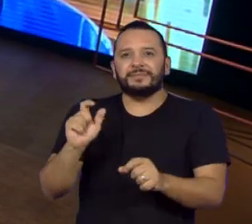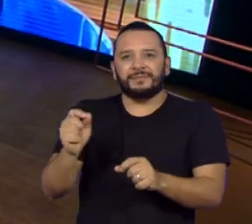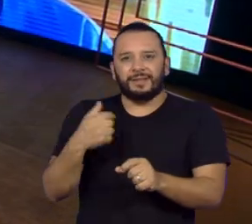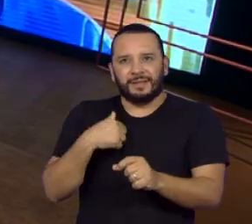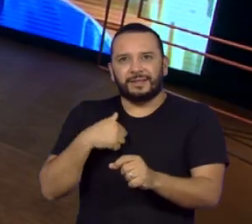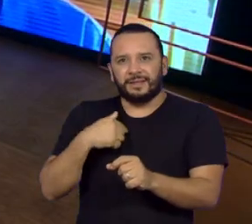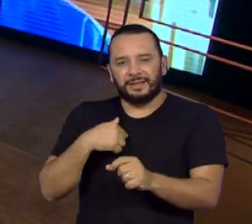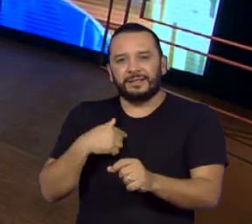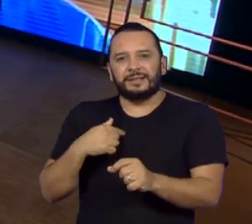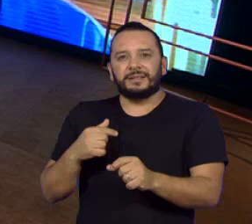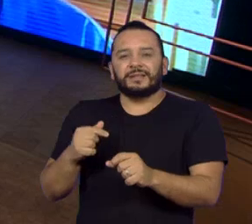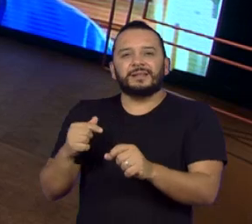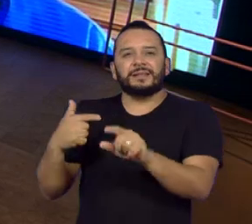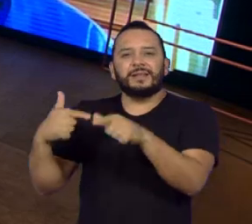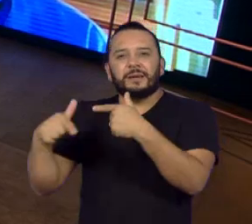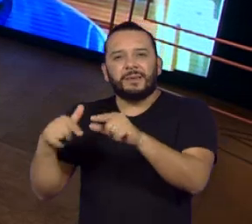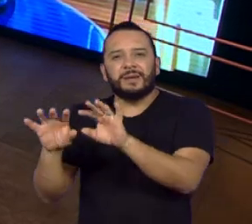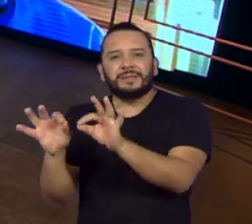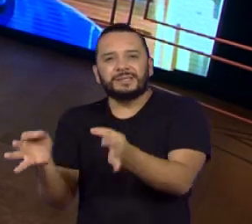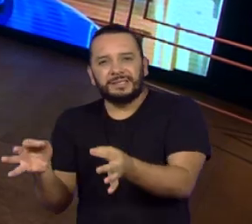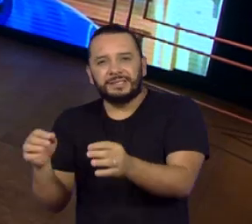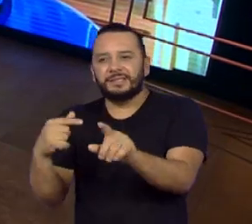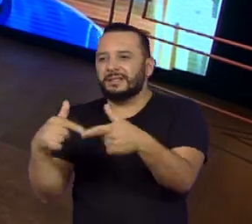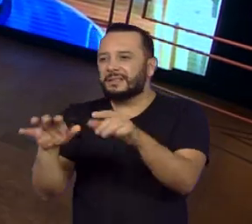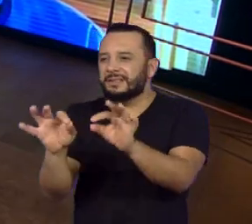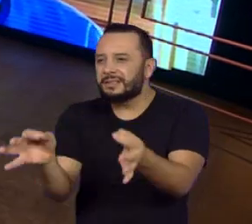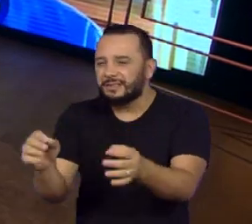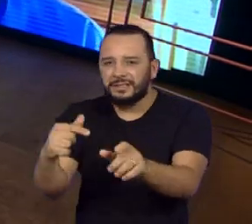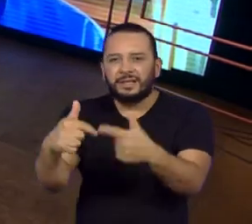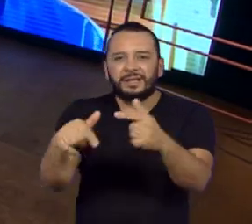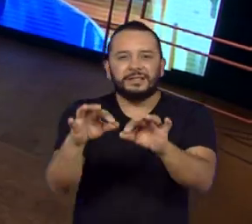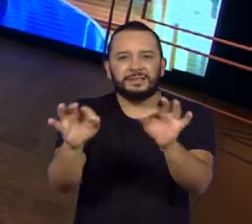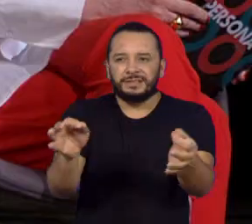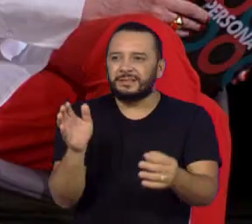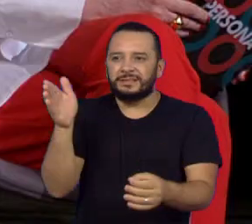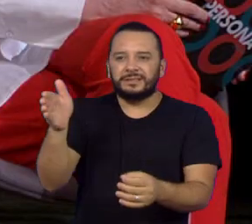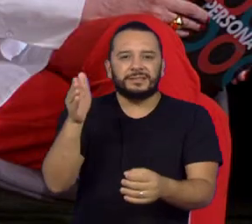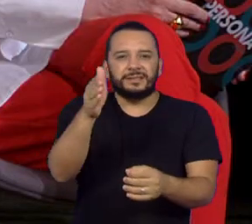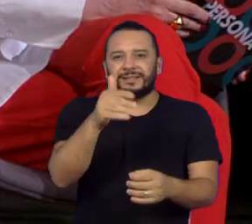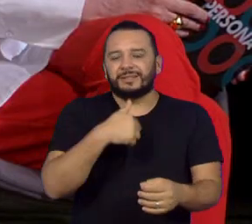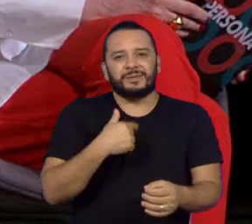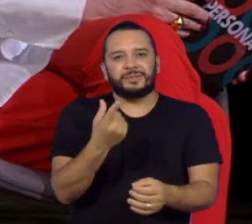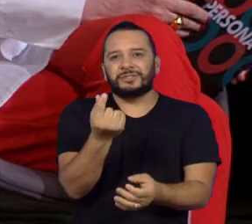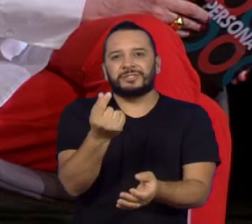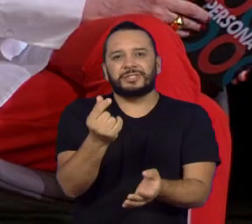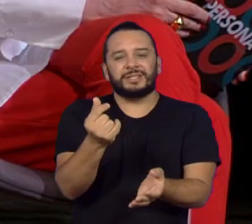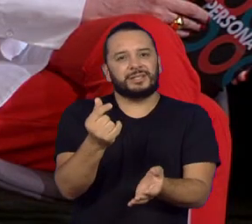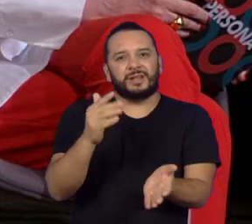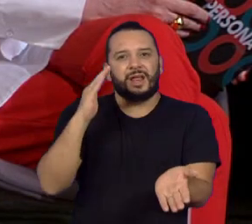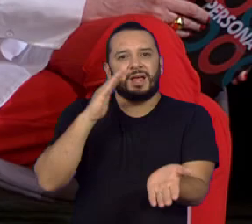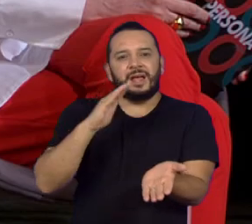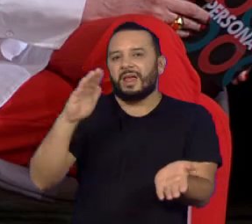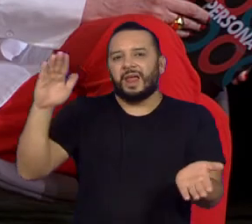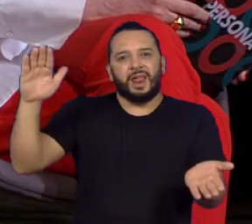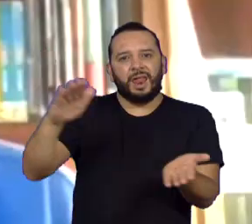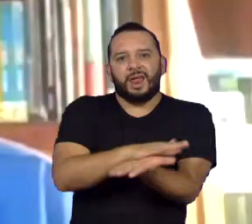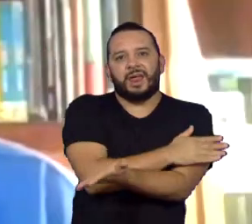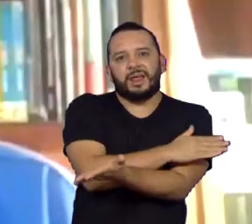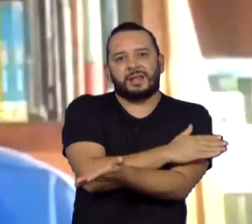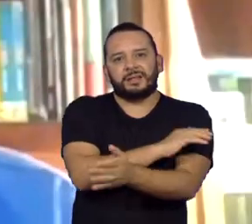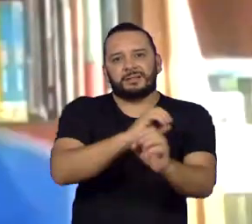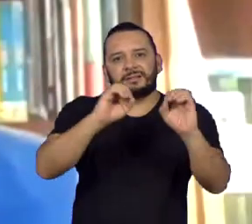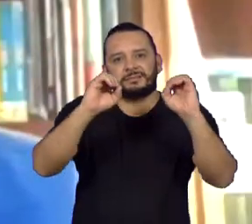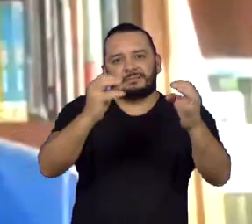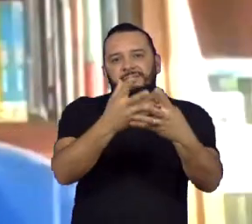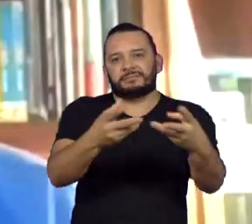andando por pequenos estúdios e, enfim, às vezes sem dinheiro para almoço